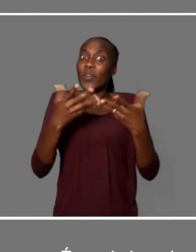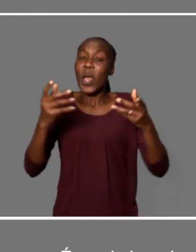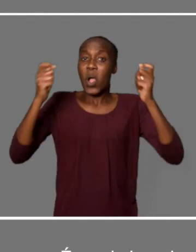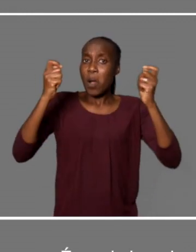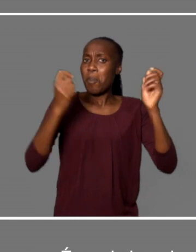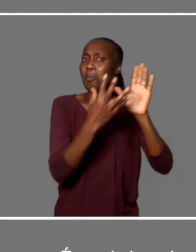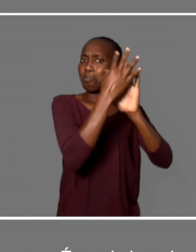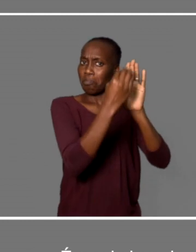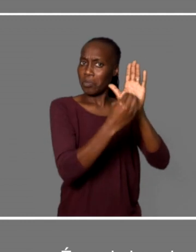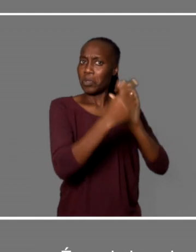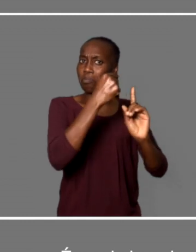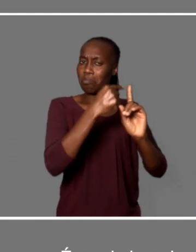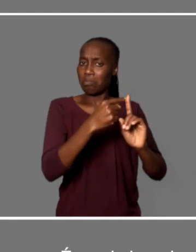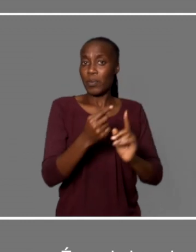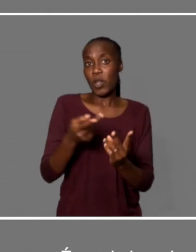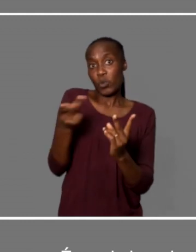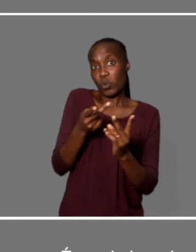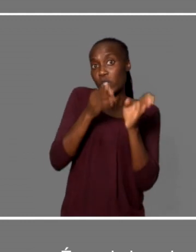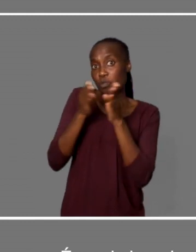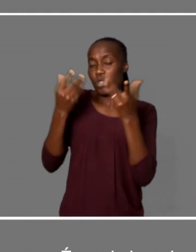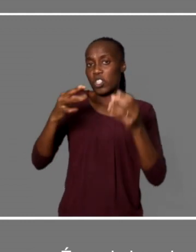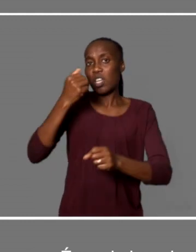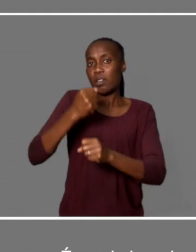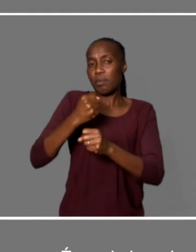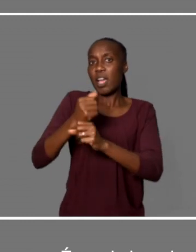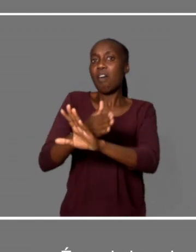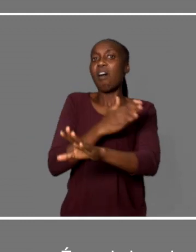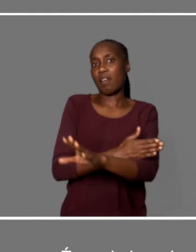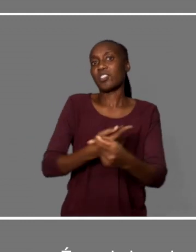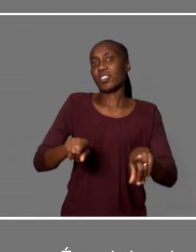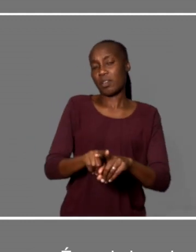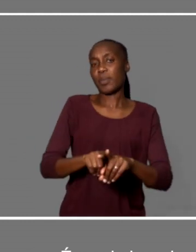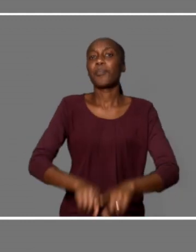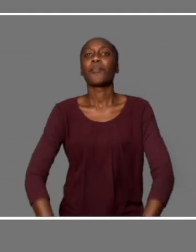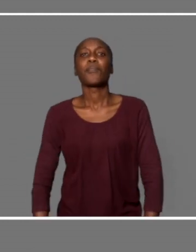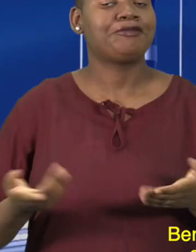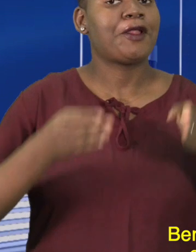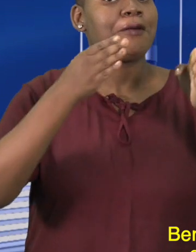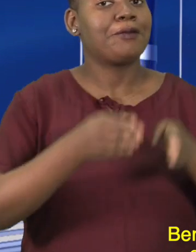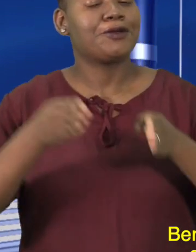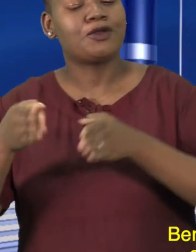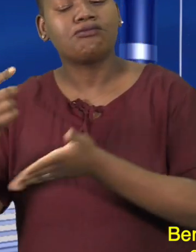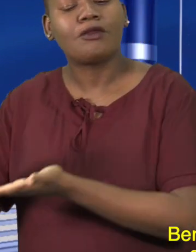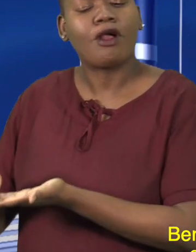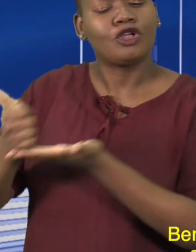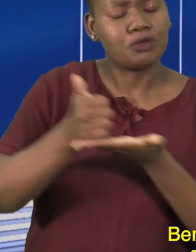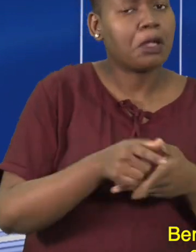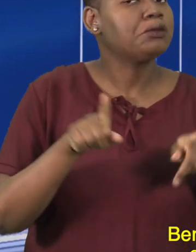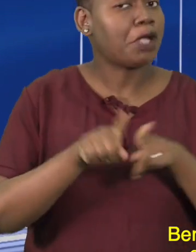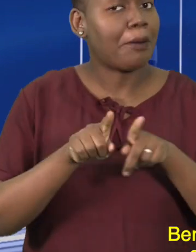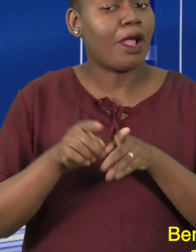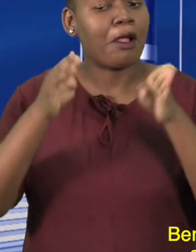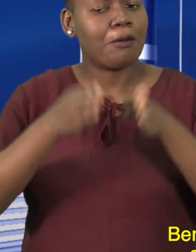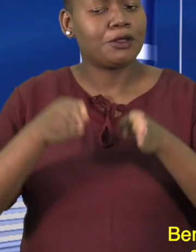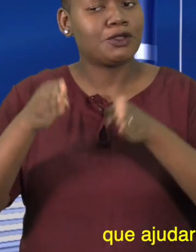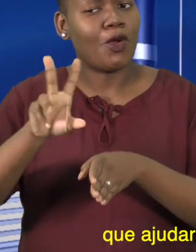uma campanha muito bem-sucedida para as duas pessoas com as quais tivemos a trabalhar neste caso. Bem, haja